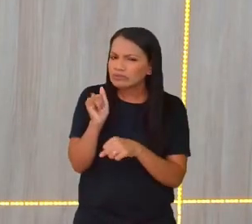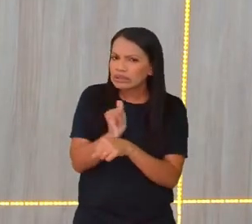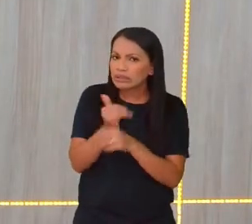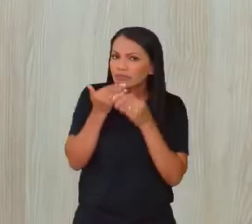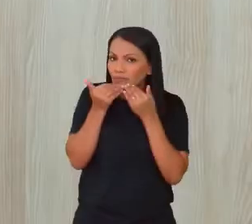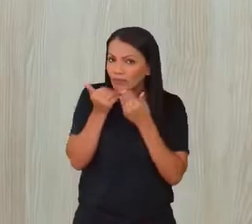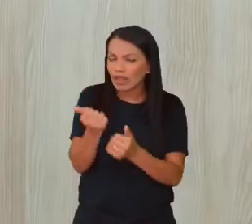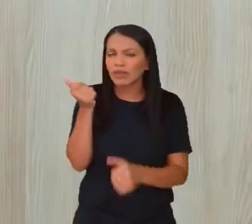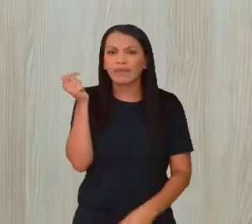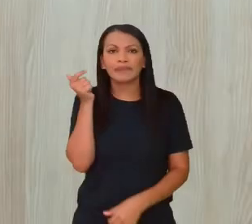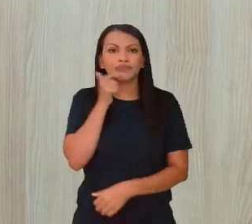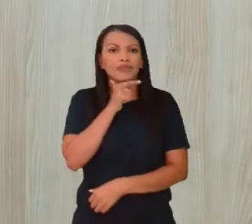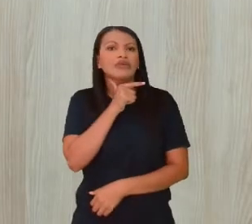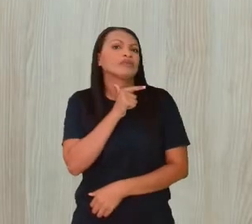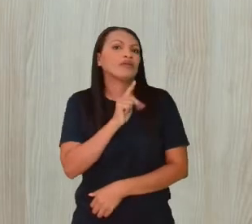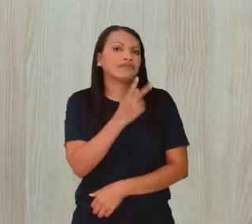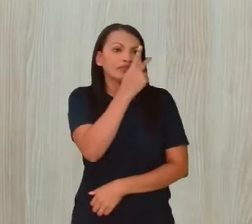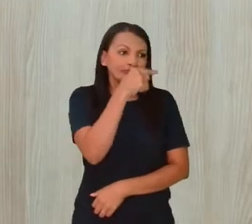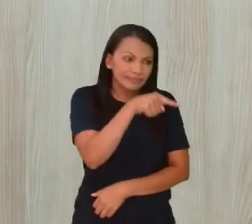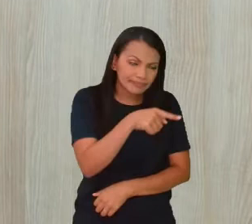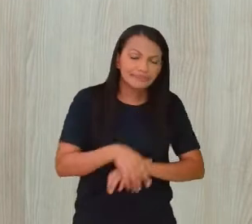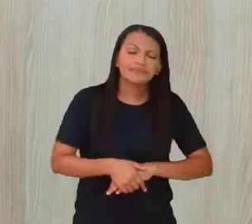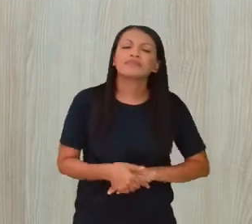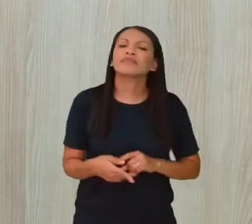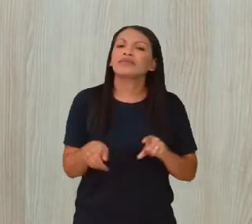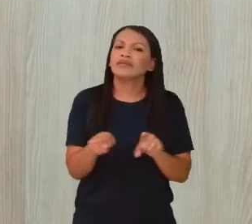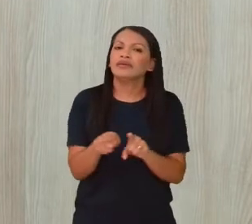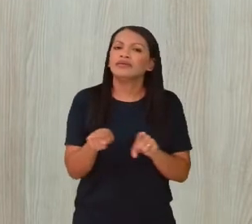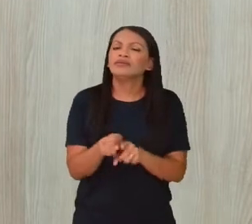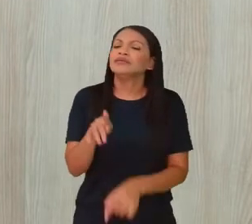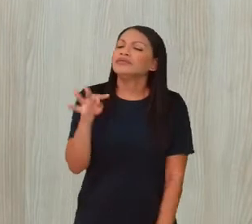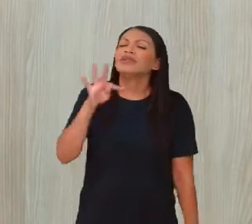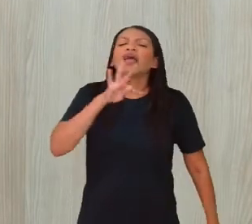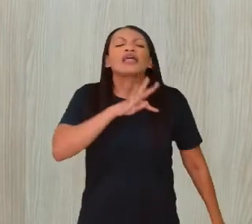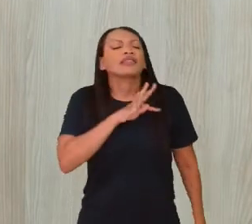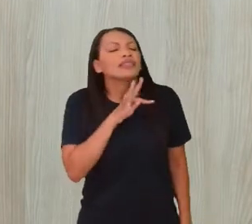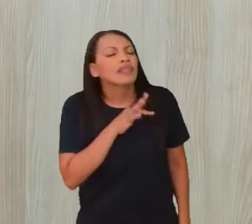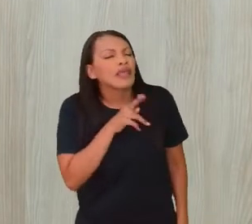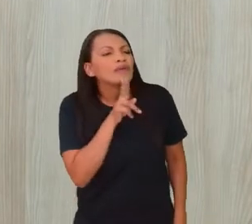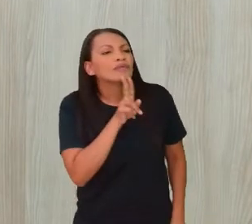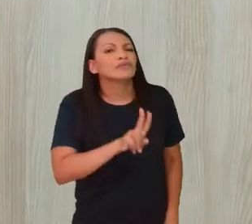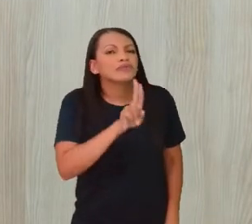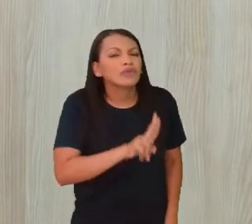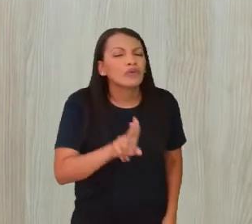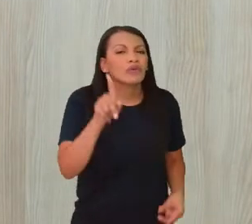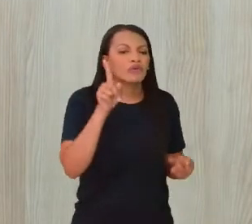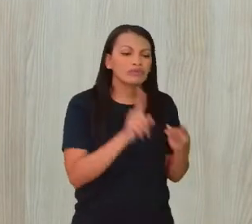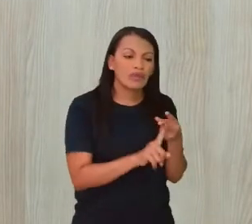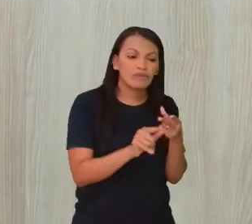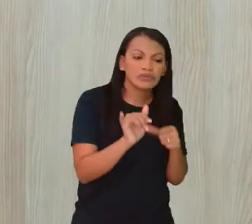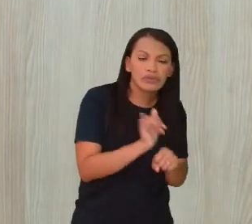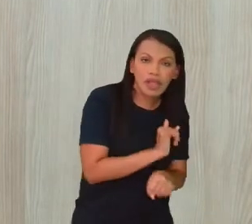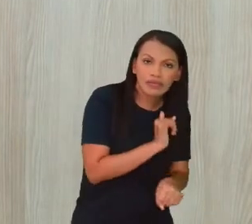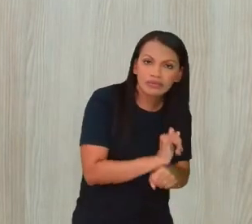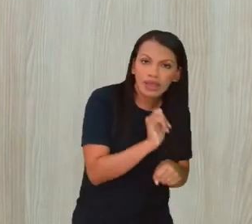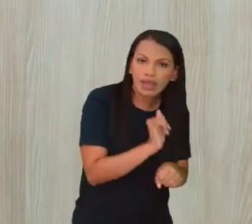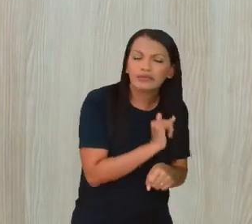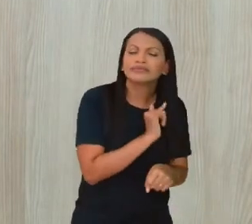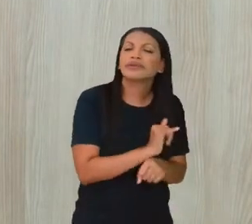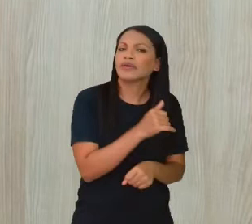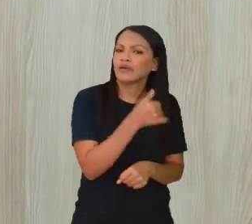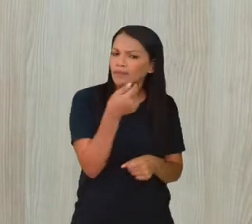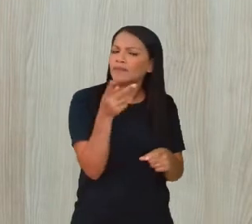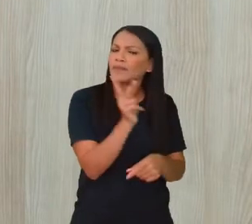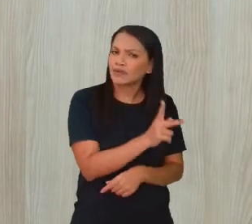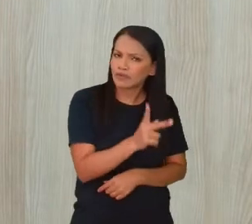Pois é, e além da técnica, né, que é utilizada, a estratégia do seu oponente, né? O professor Heleno falou